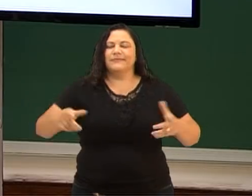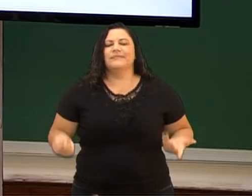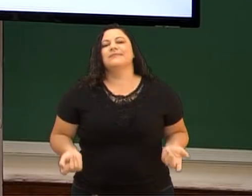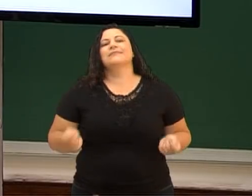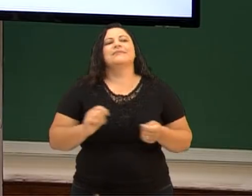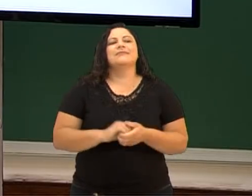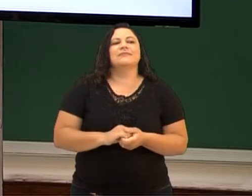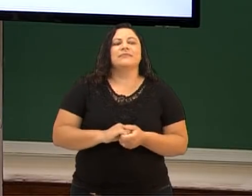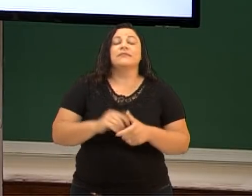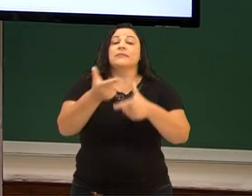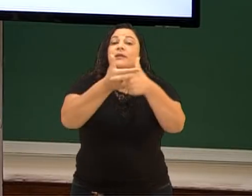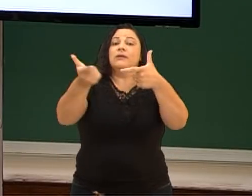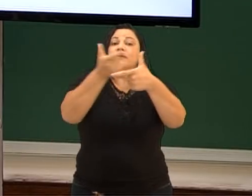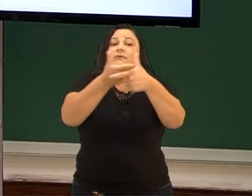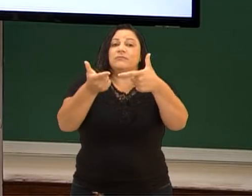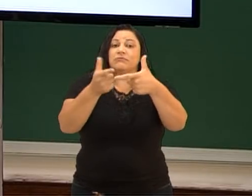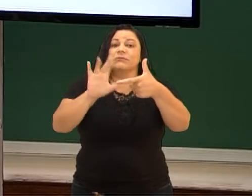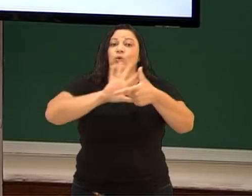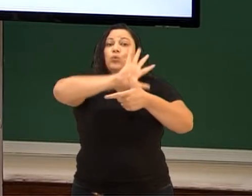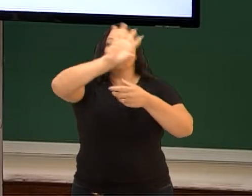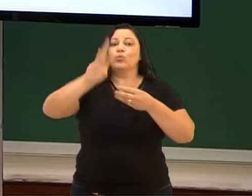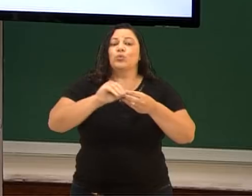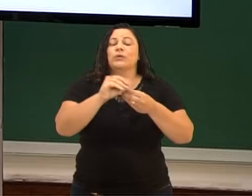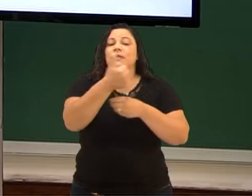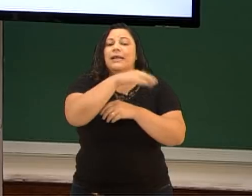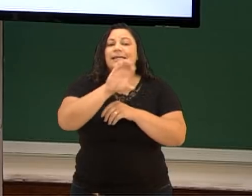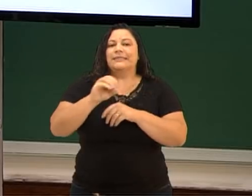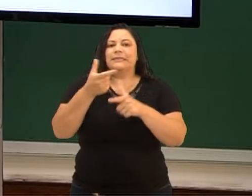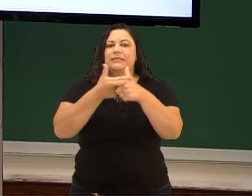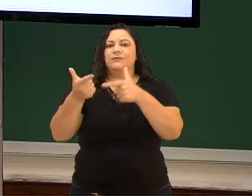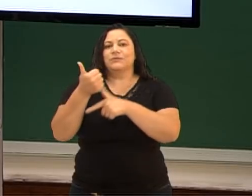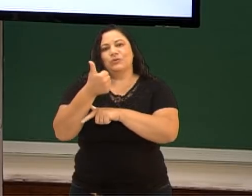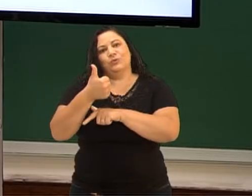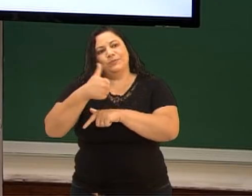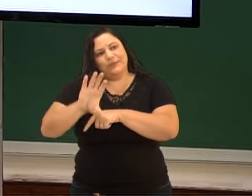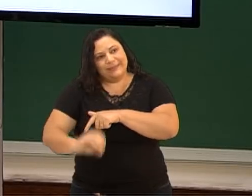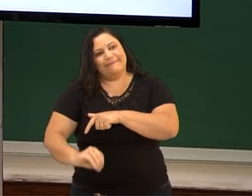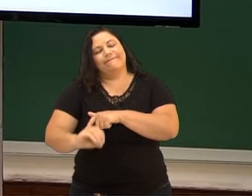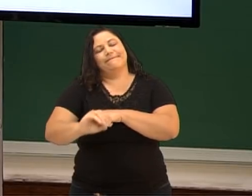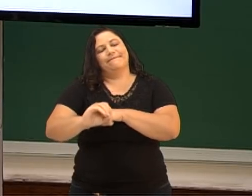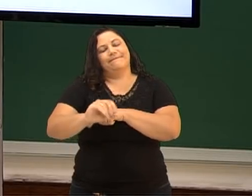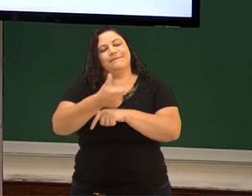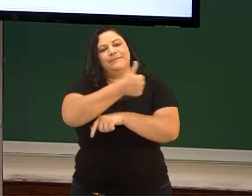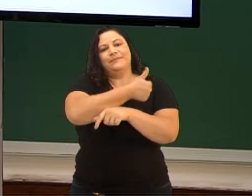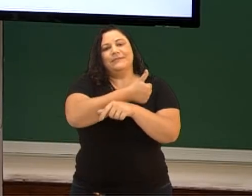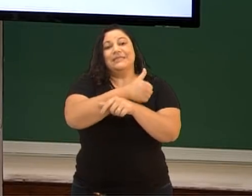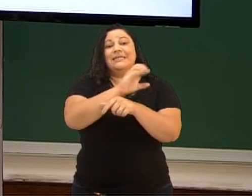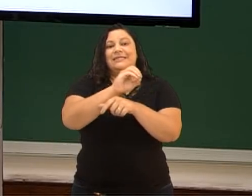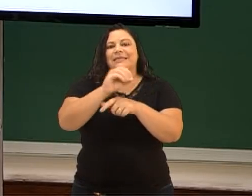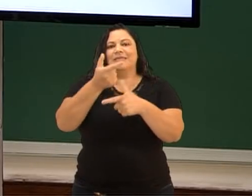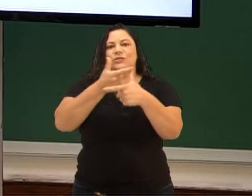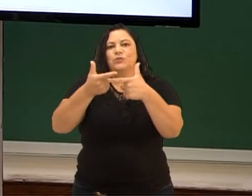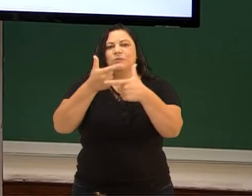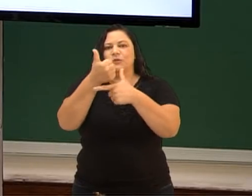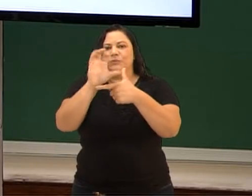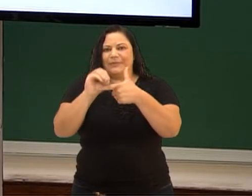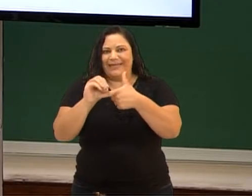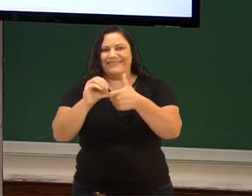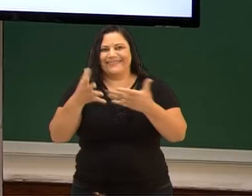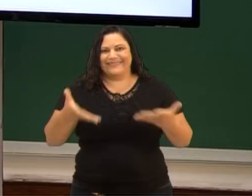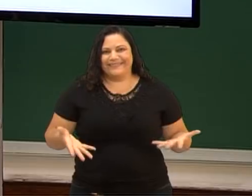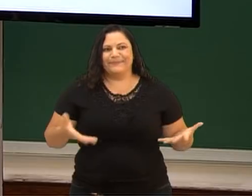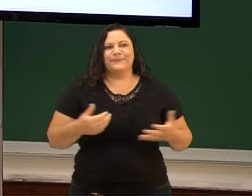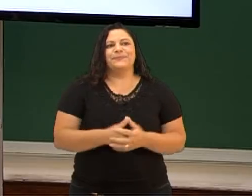que é o 100, por 10. Essa operação vocês já fizeram várias vezes, né? 100 divididos por 10 é 10. Então, quer dizer